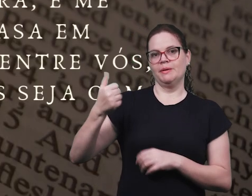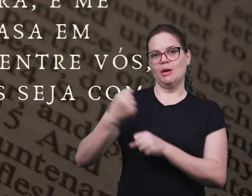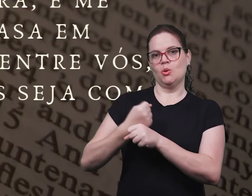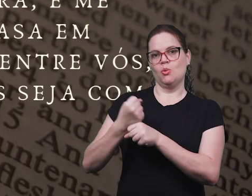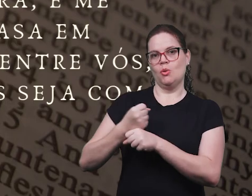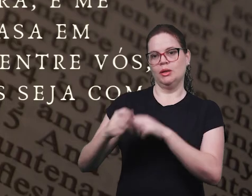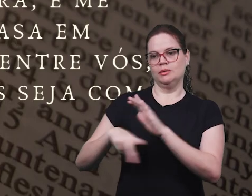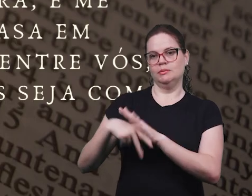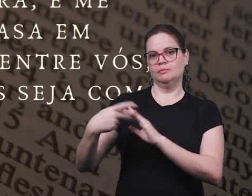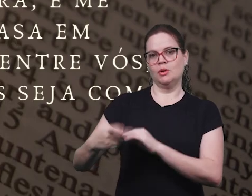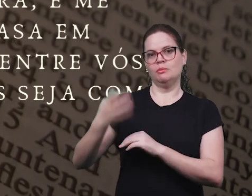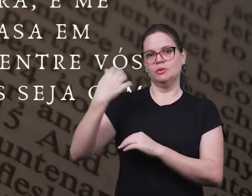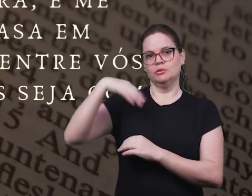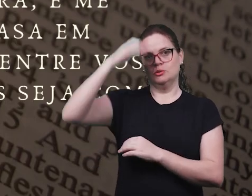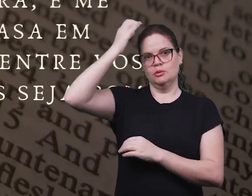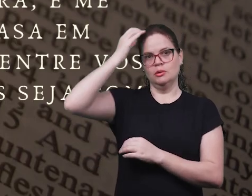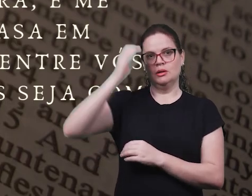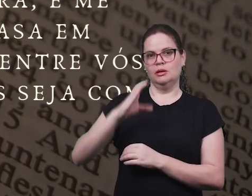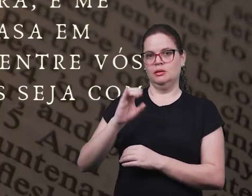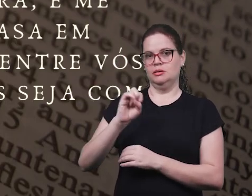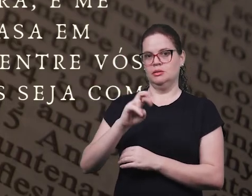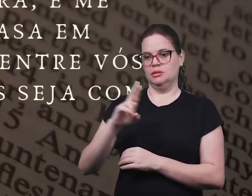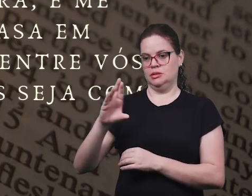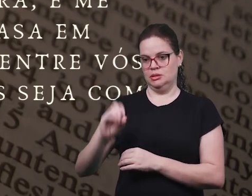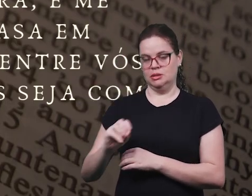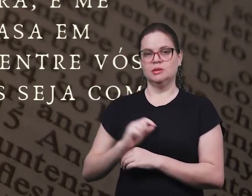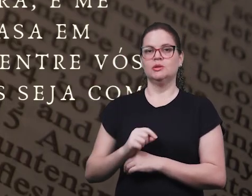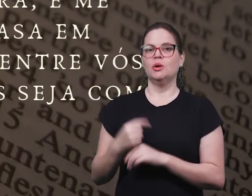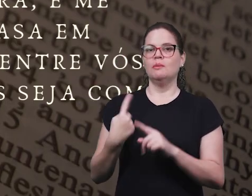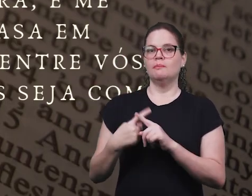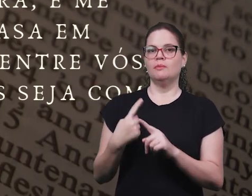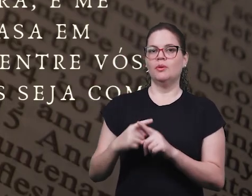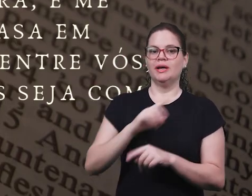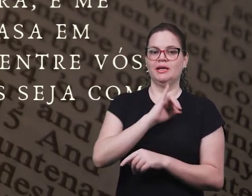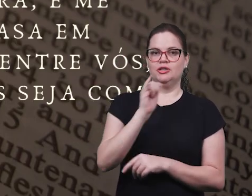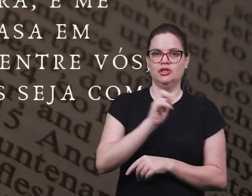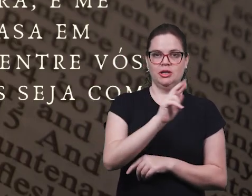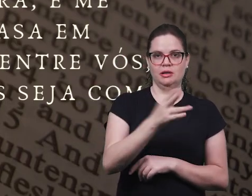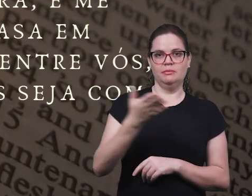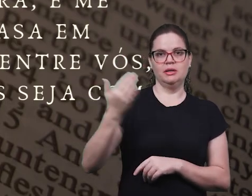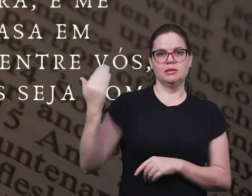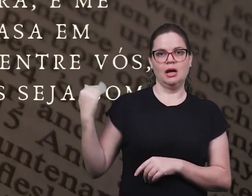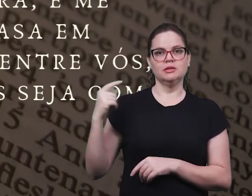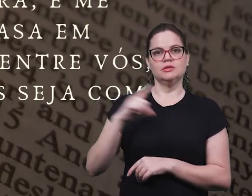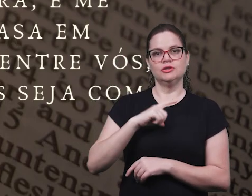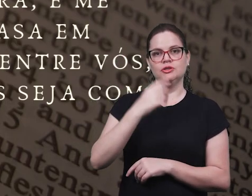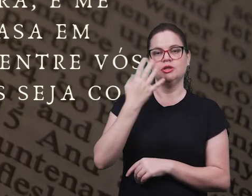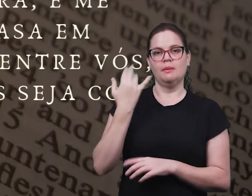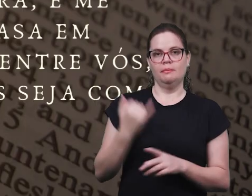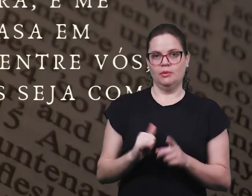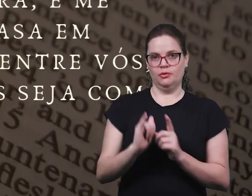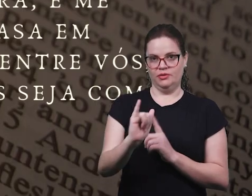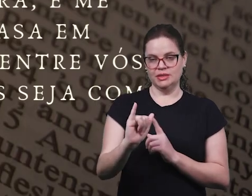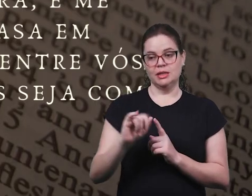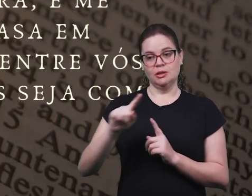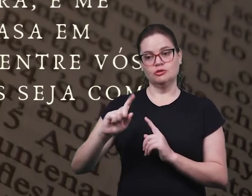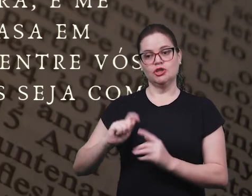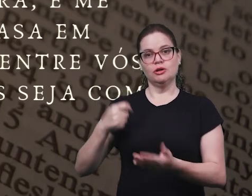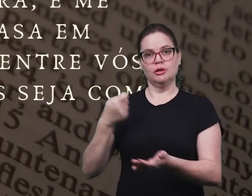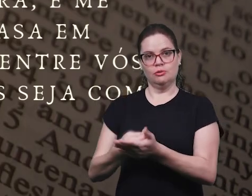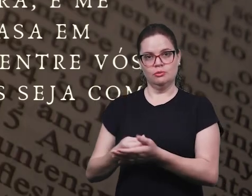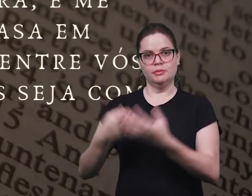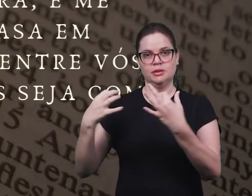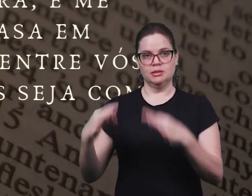Pérsia, para que se cumprisse a palavra do Senhor pela boca de Jeremias, então, referindo-se aos 2 textos anteriores